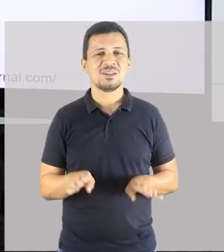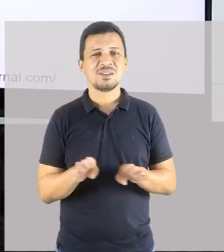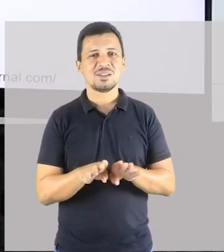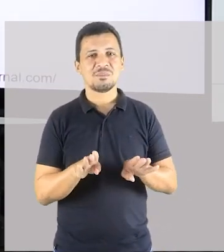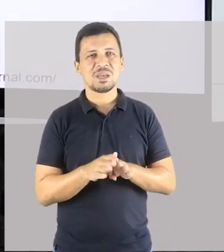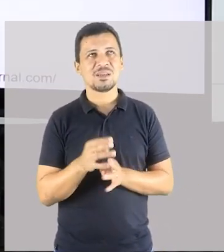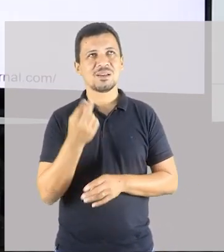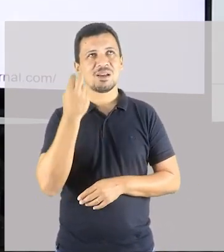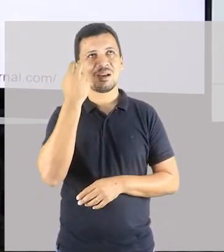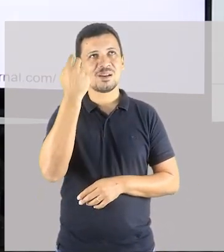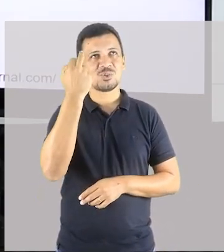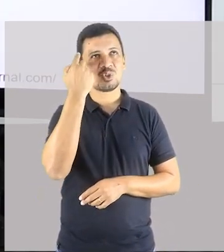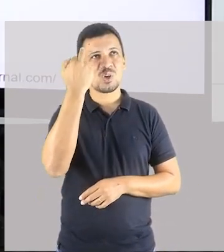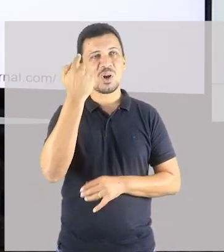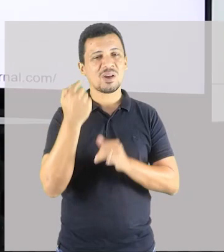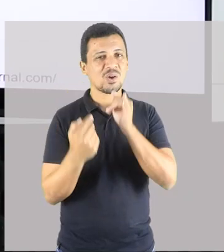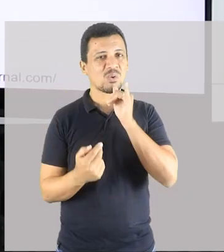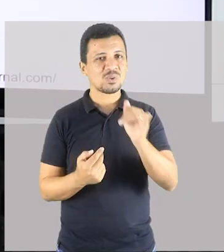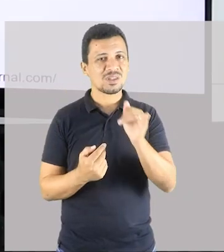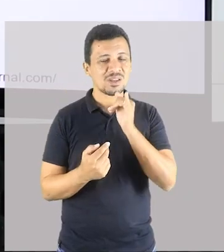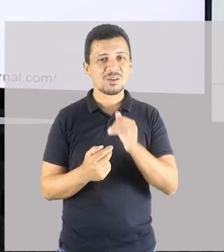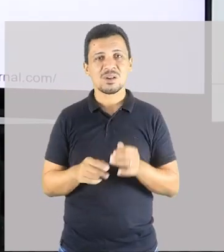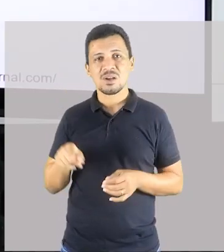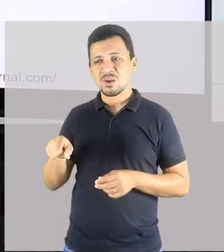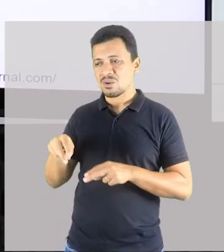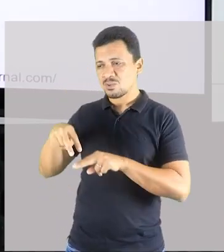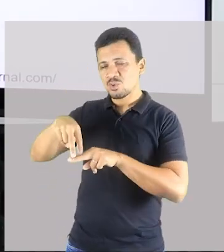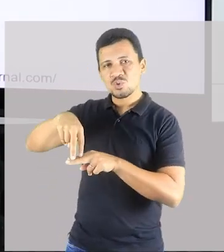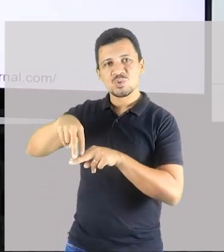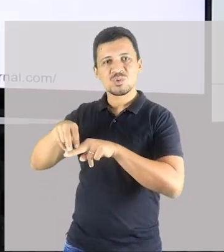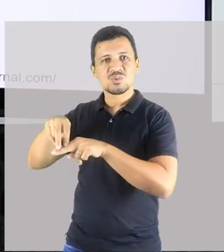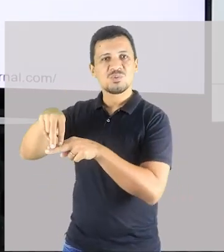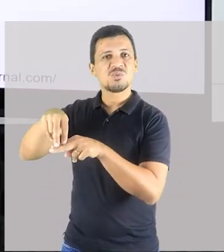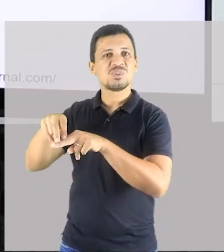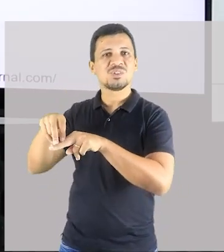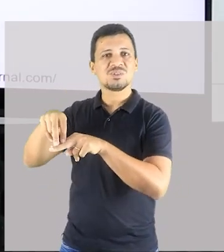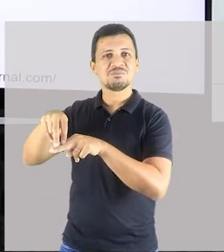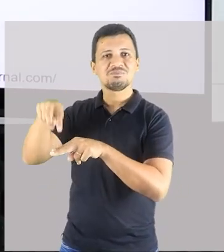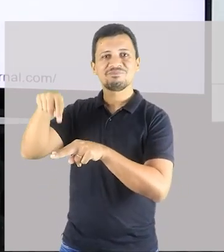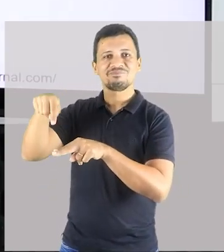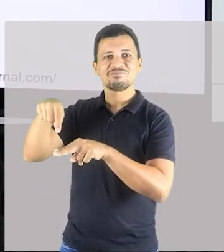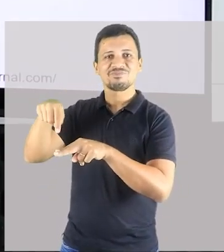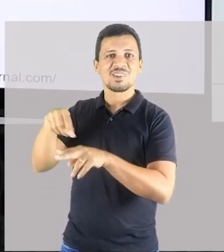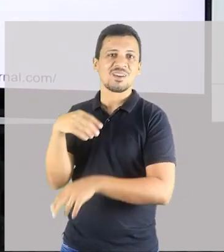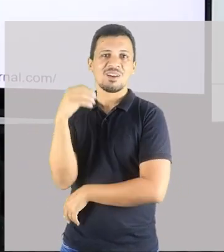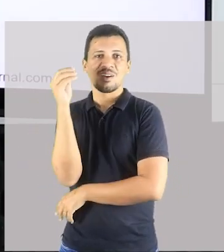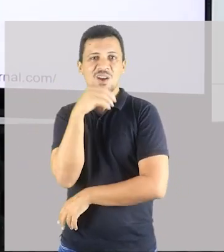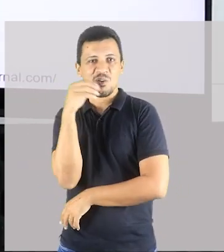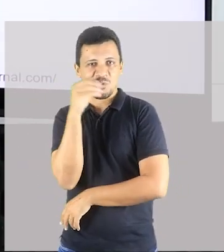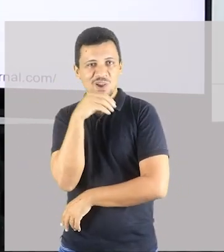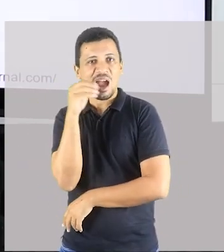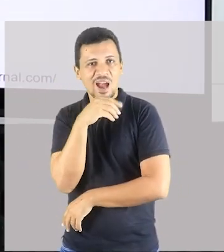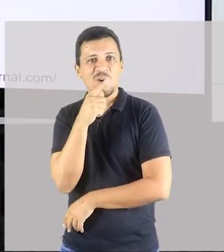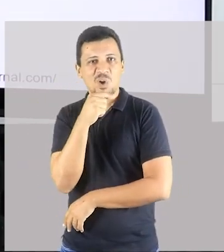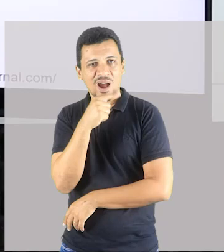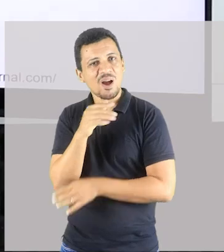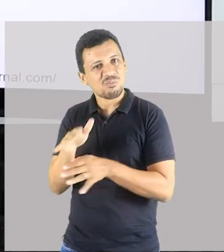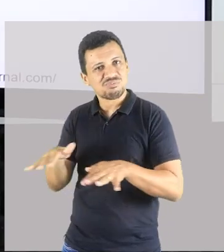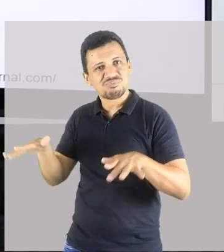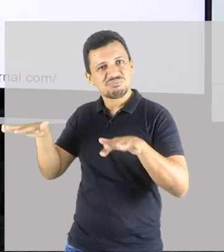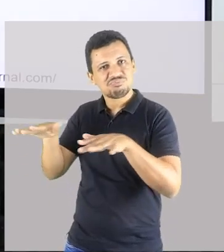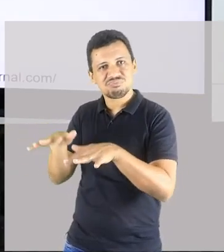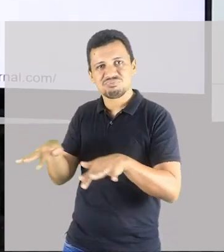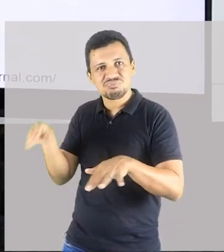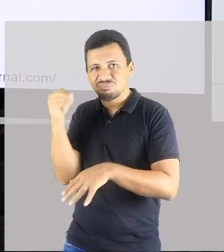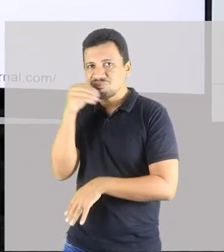que os surfistas, nos períodos em que as ondas estavam baixas e eles não